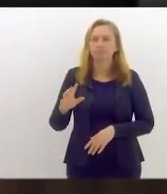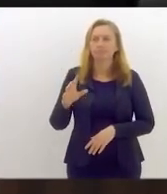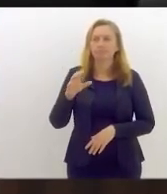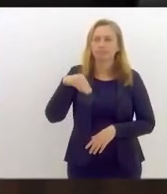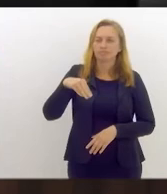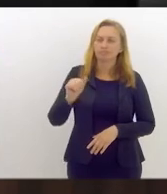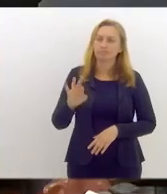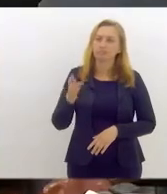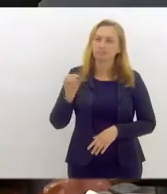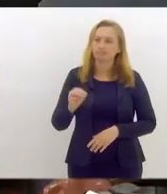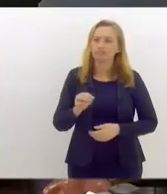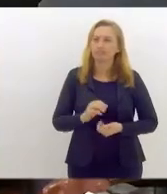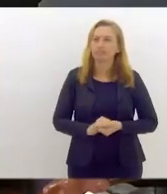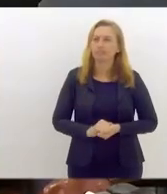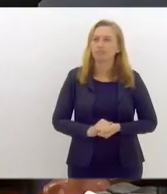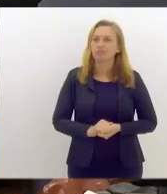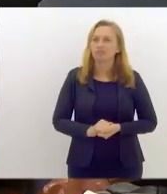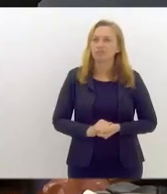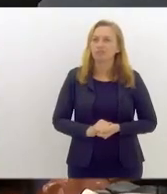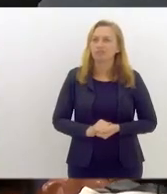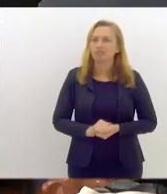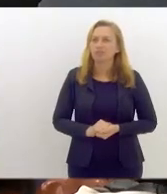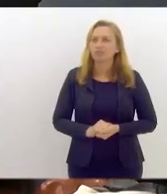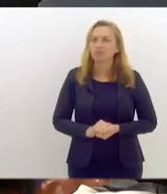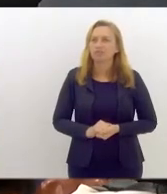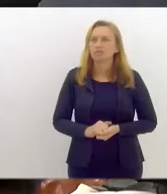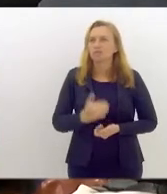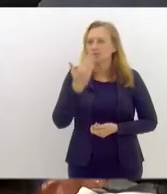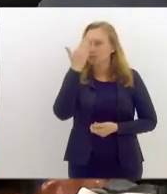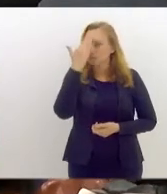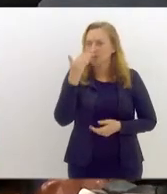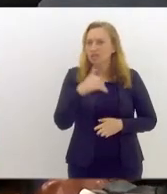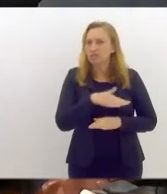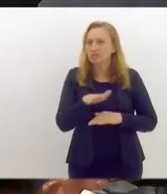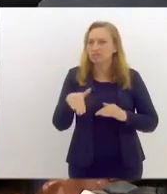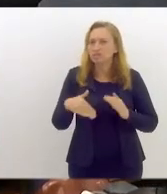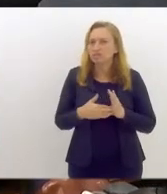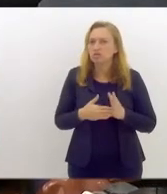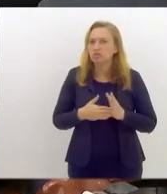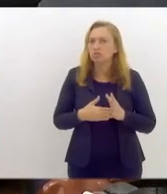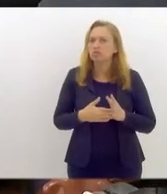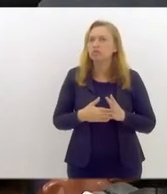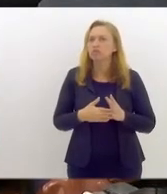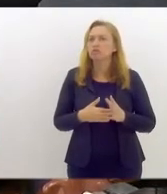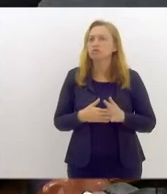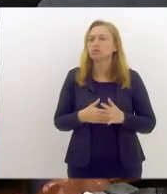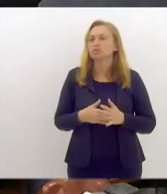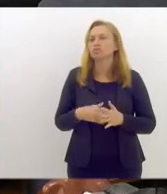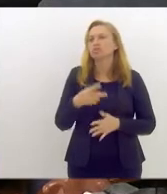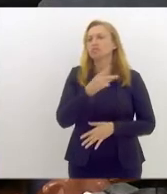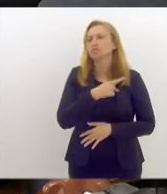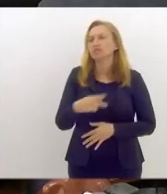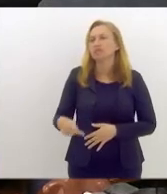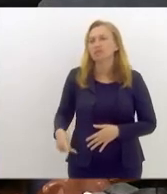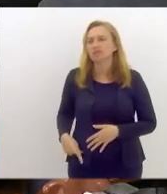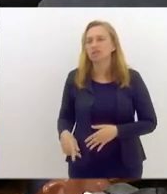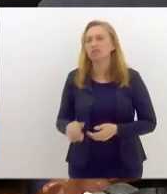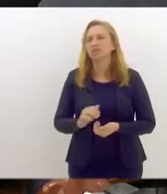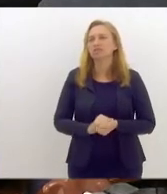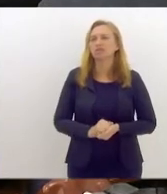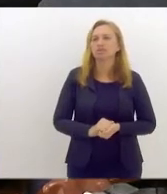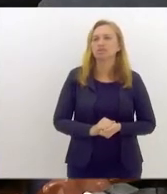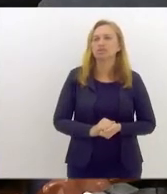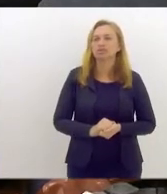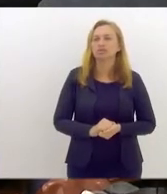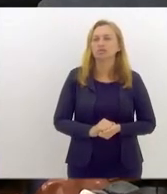borratai muito obrigado a todos obrigado senhor presidente obrigado pela deferência que vossa